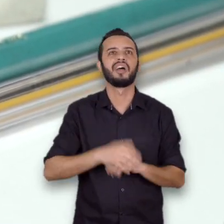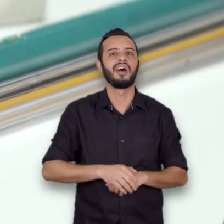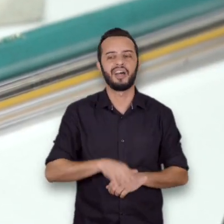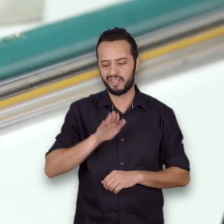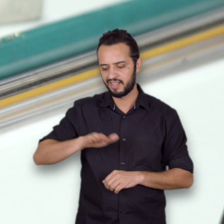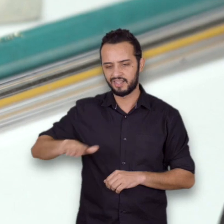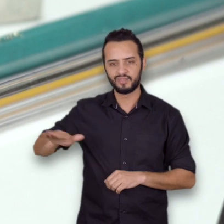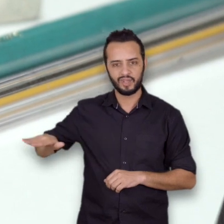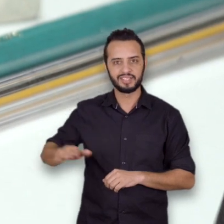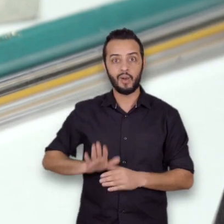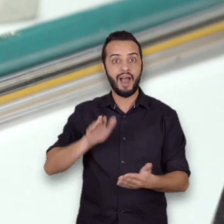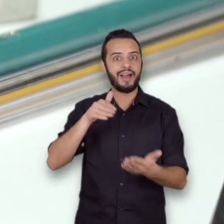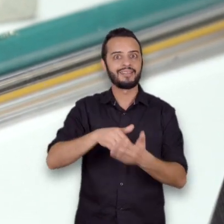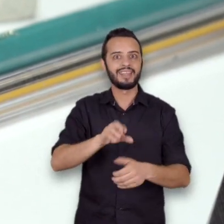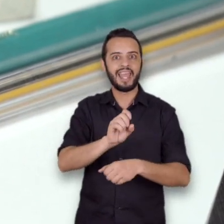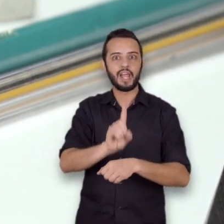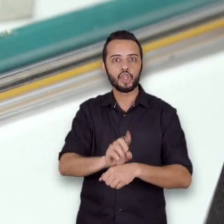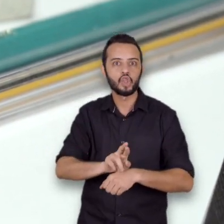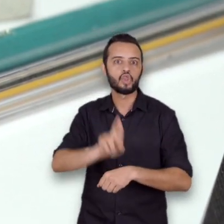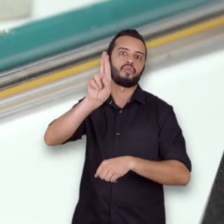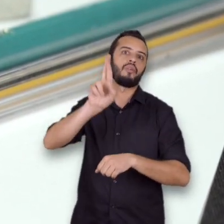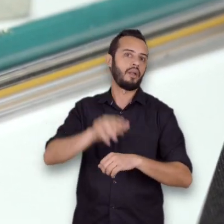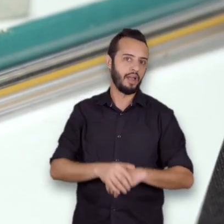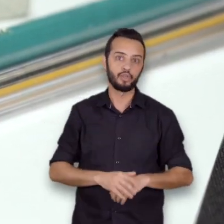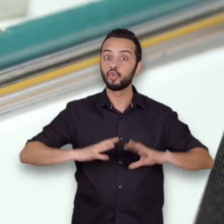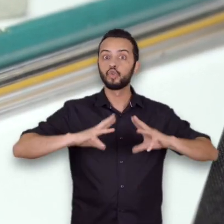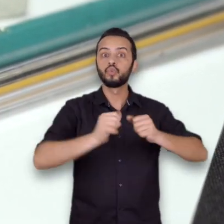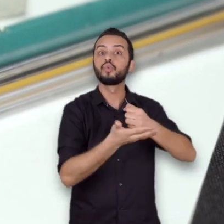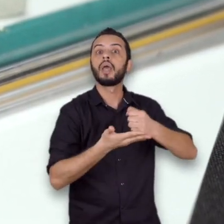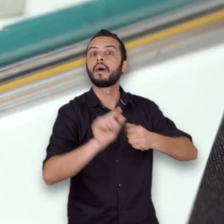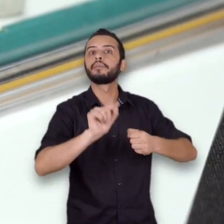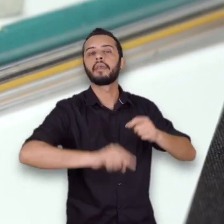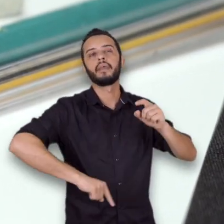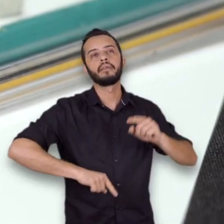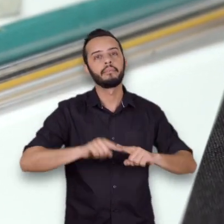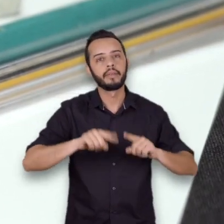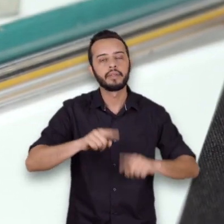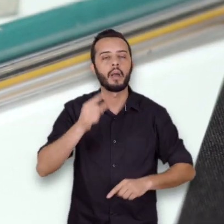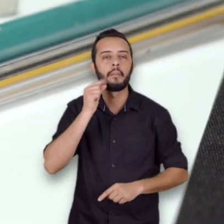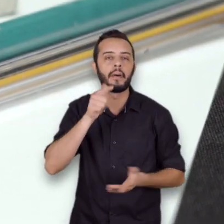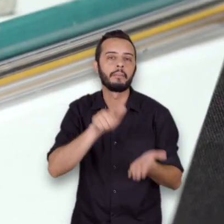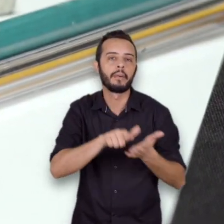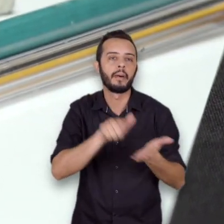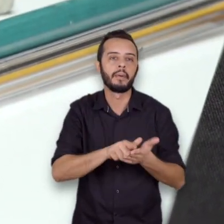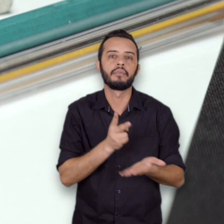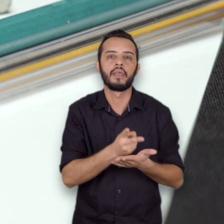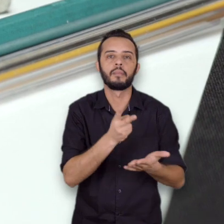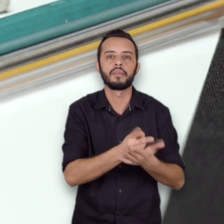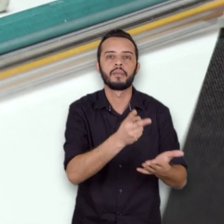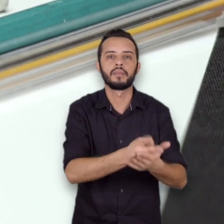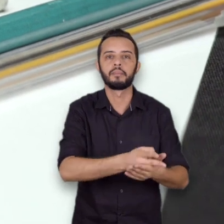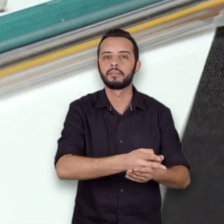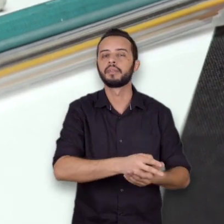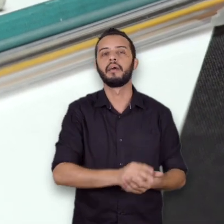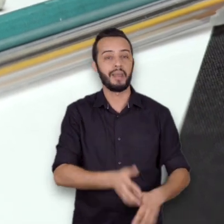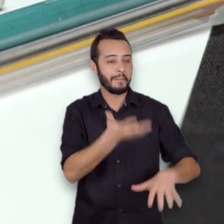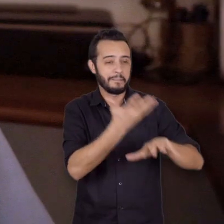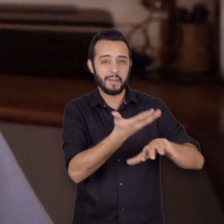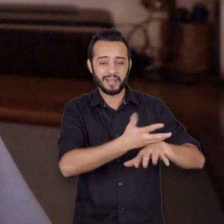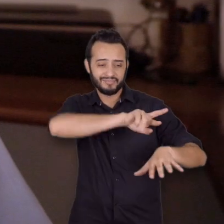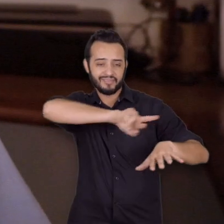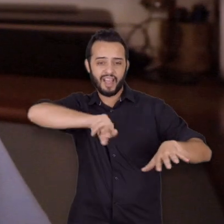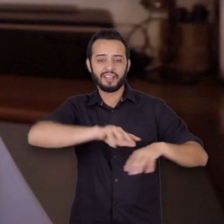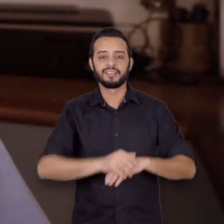desde o ensino pré-infantil até o pós-doutorado, tudo é baseado em lápis e papel em praticamente todas as